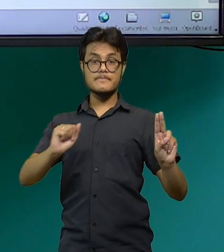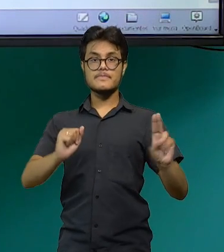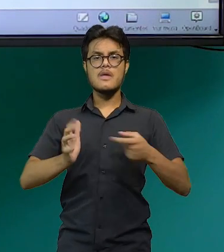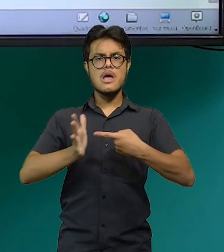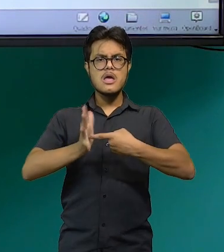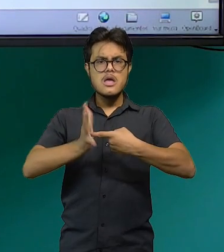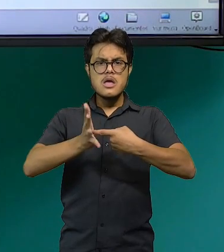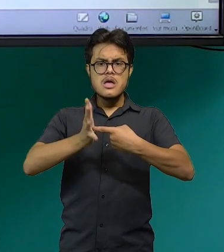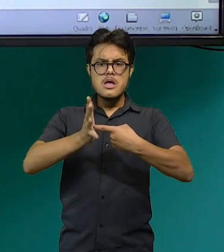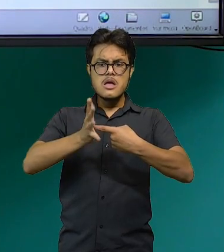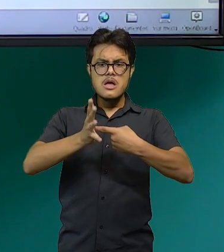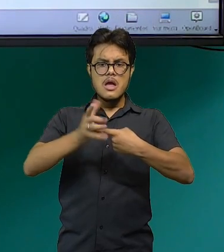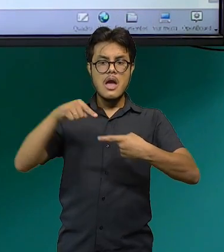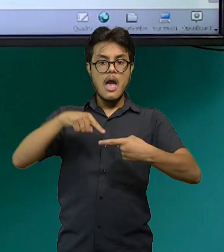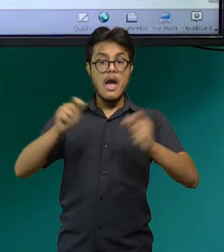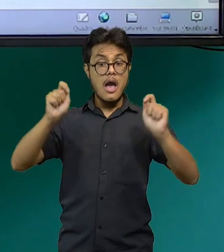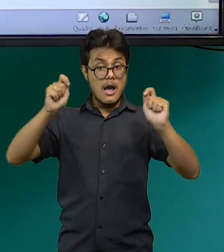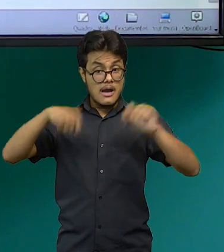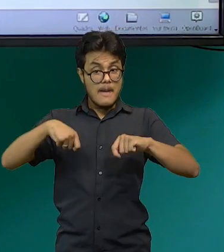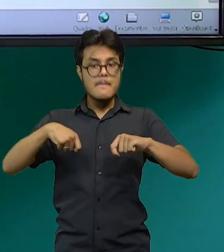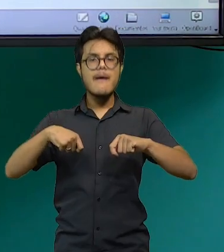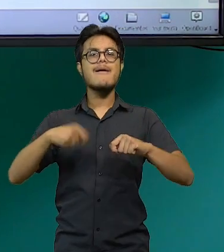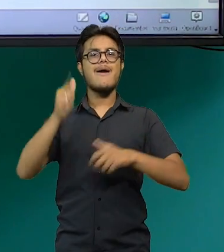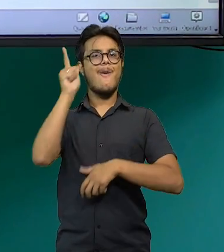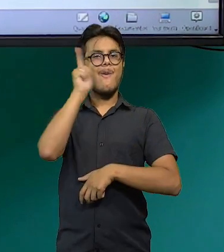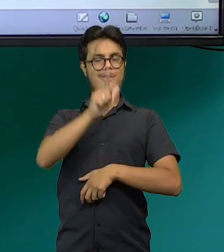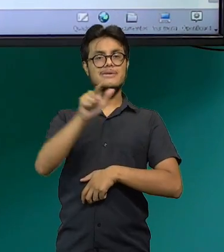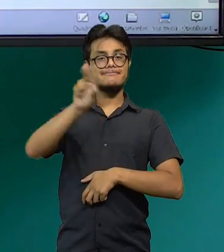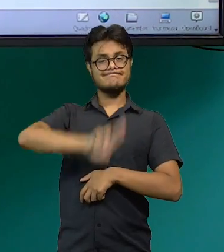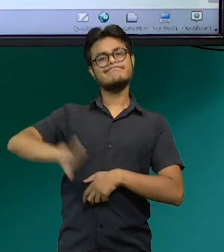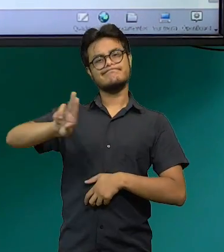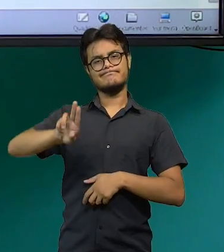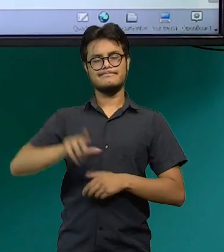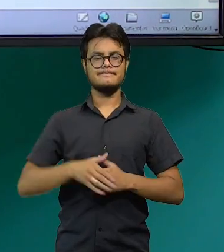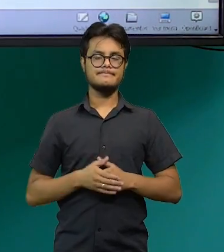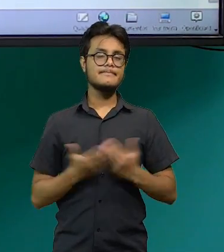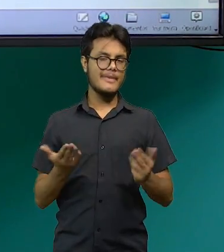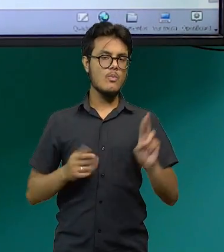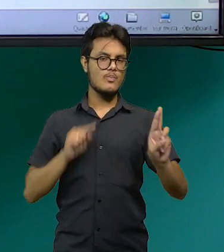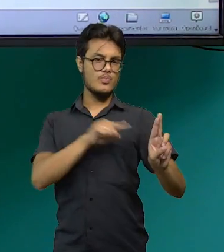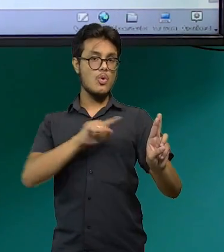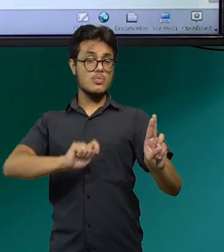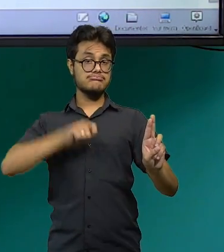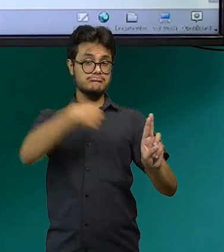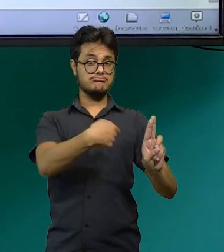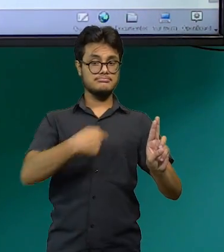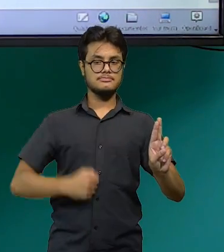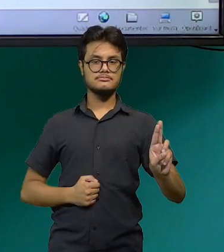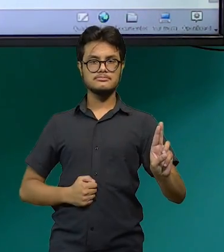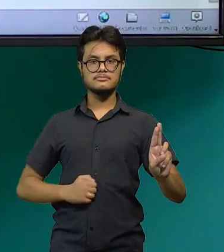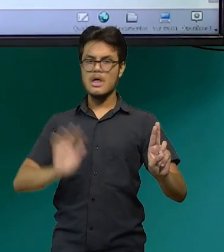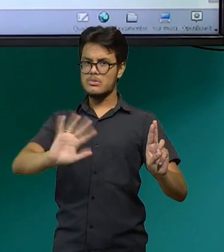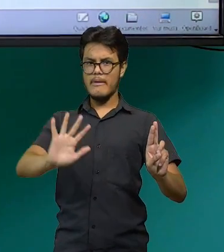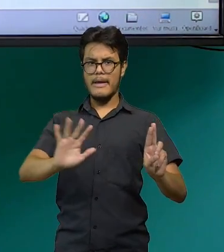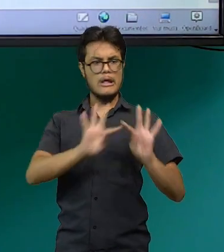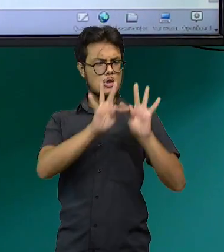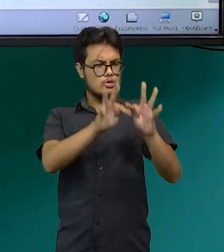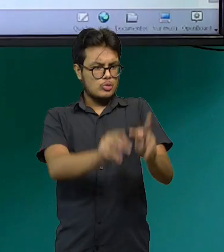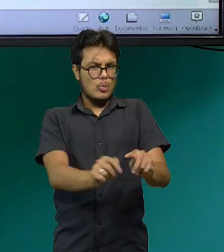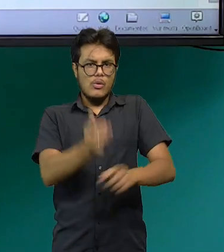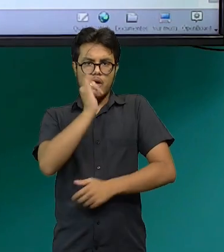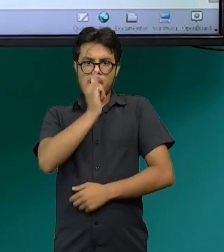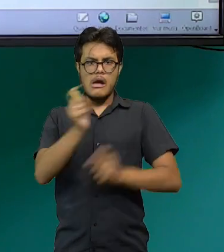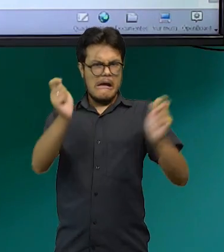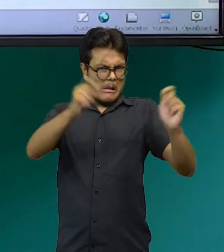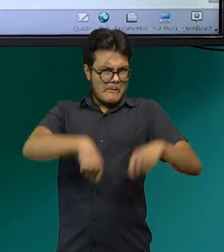pilha ou do gerador que a gente consegue utilizar. Então eu não consigo utilizar toda a energia que o gerador produz.